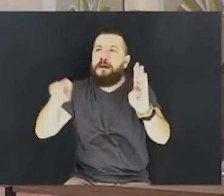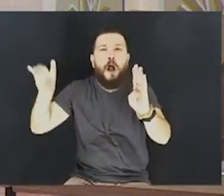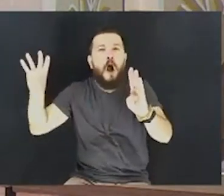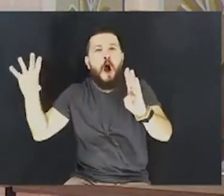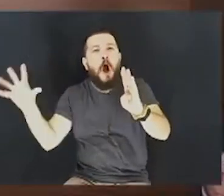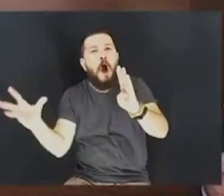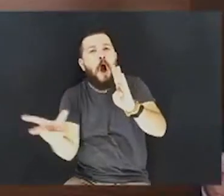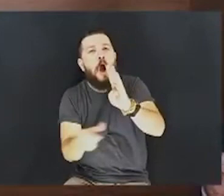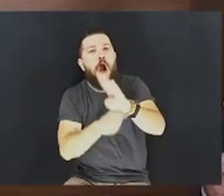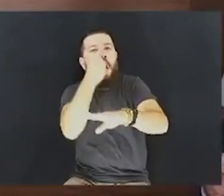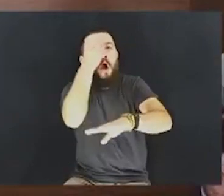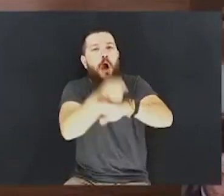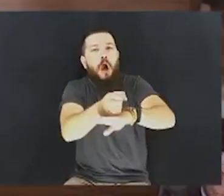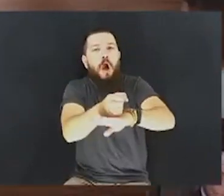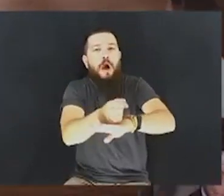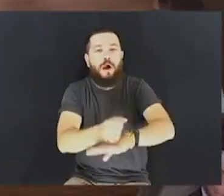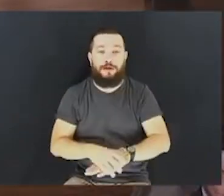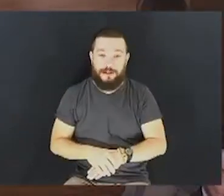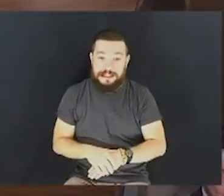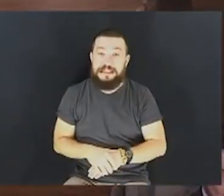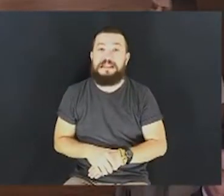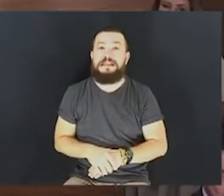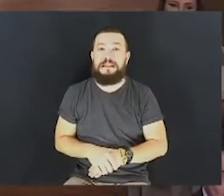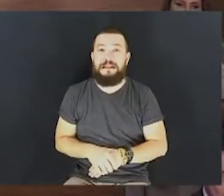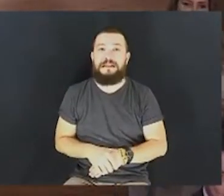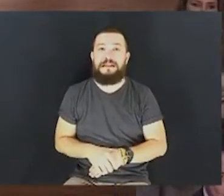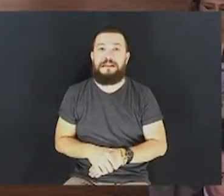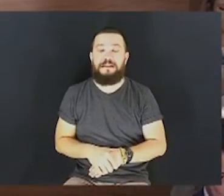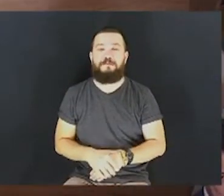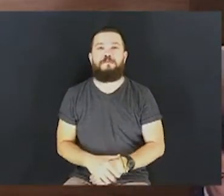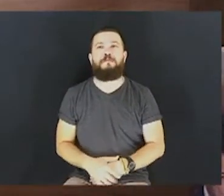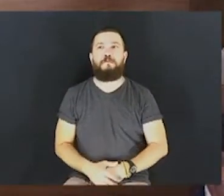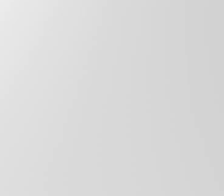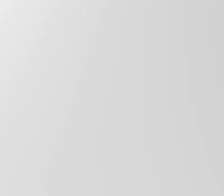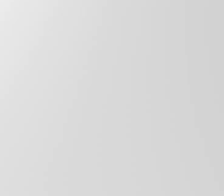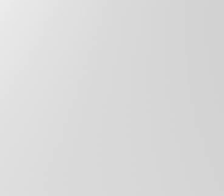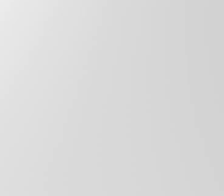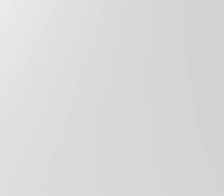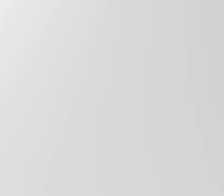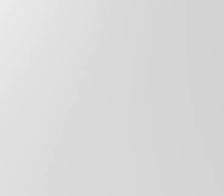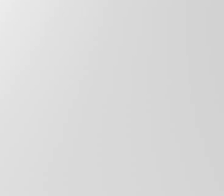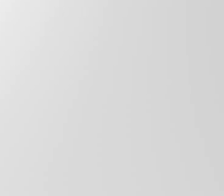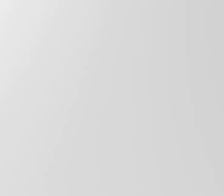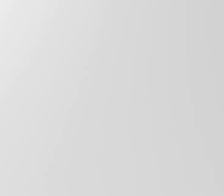senhor presidente. Está encerrado o pequeno expediente.